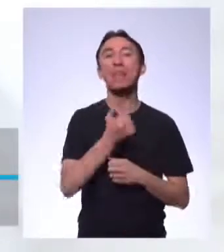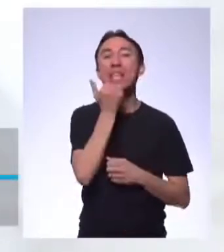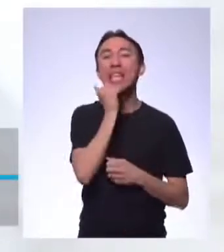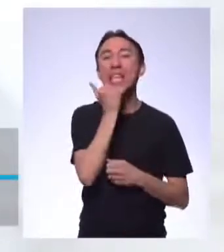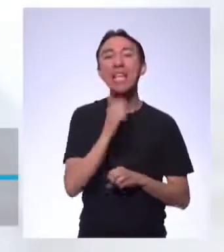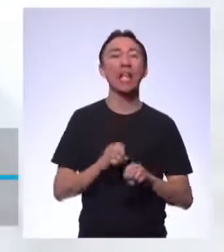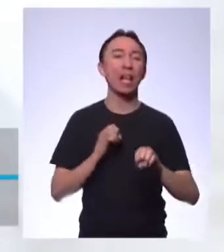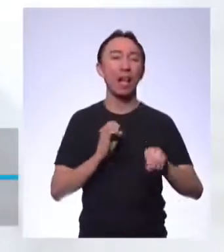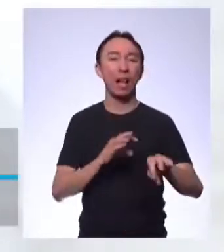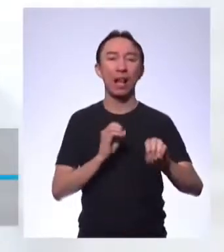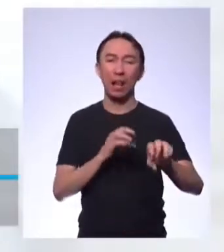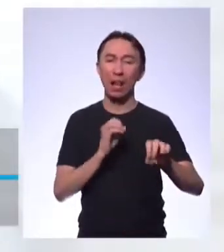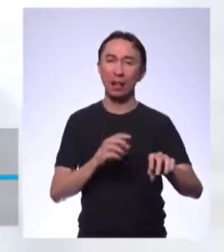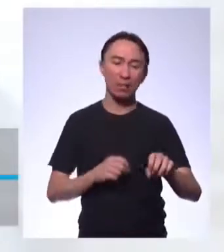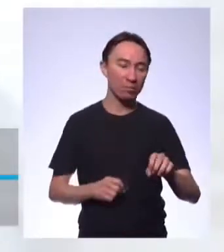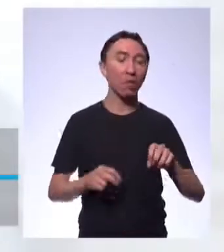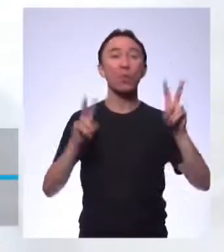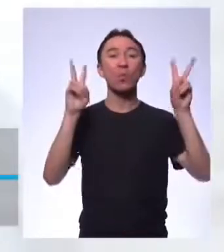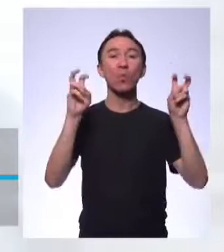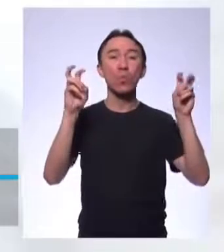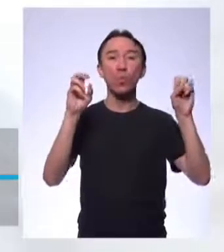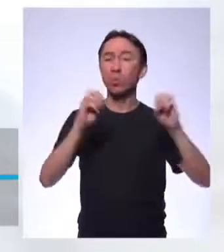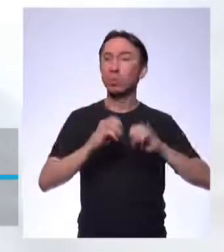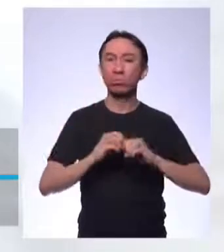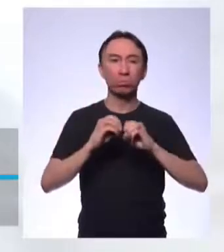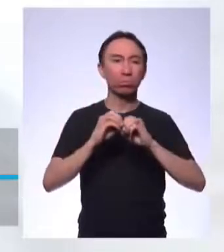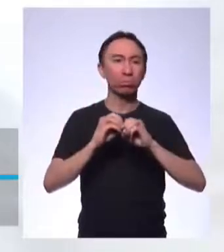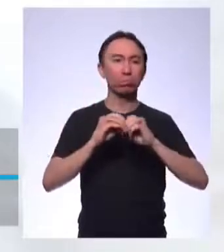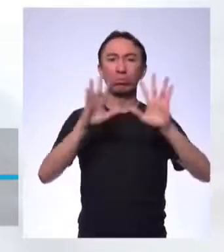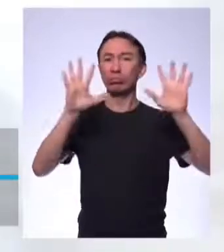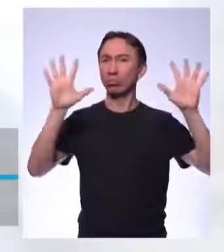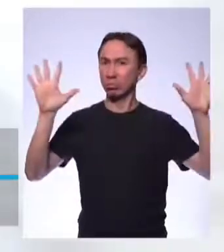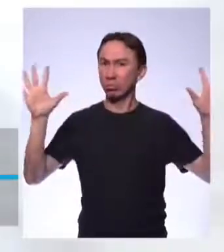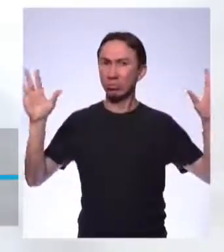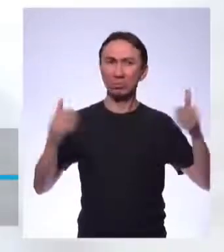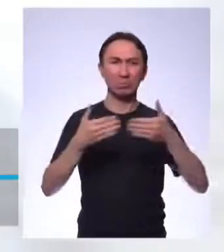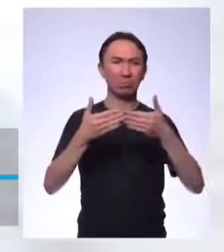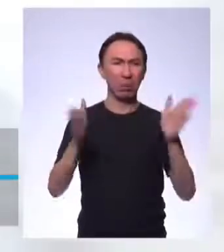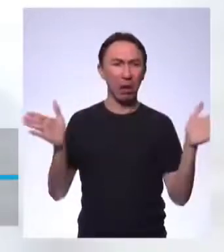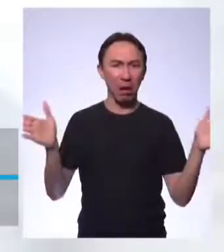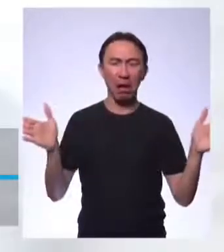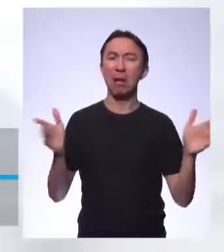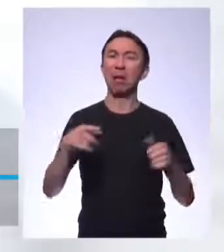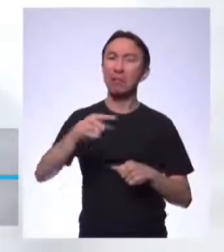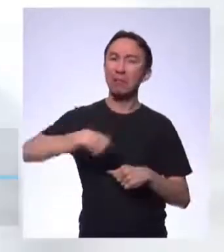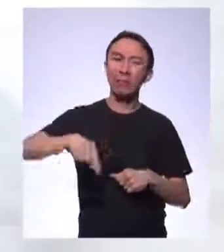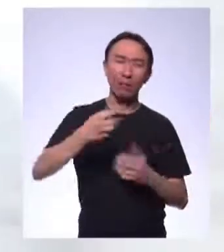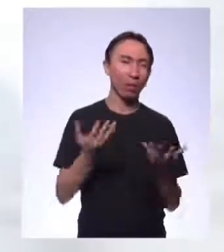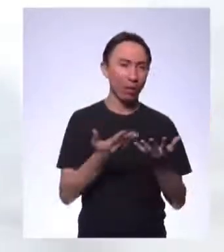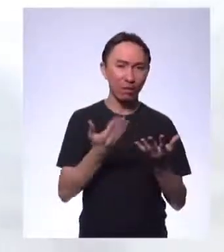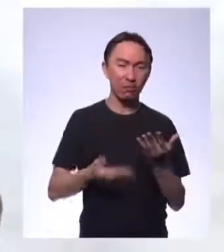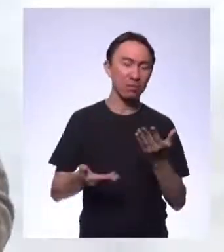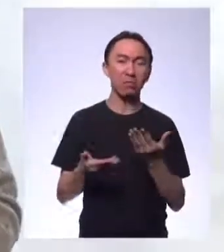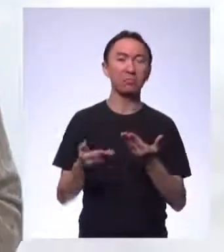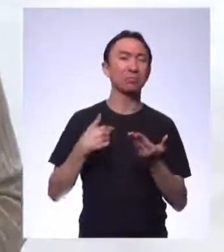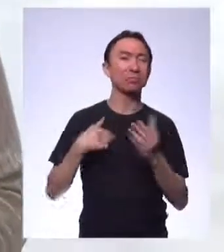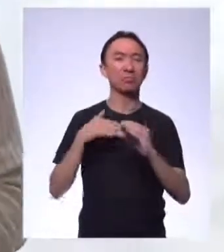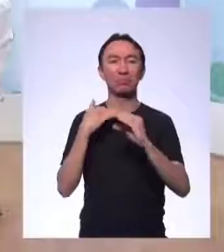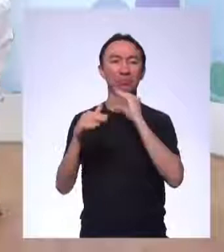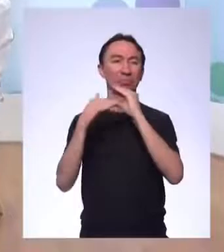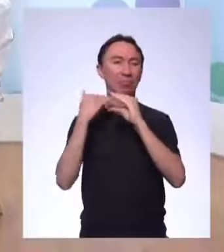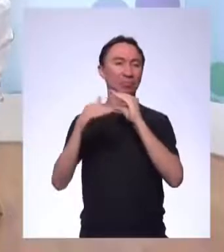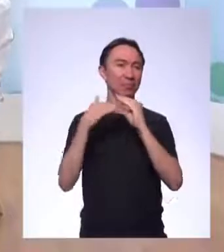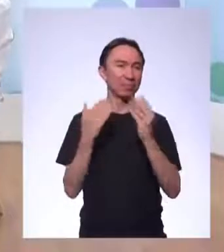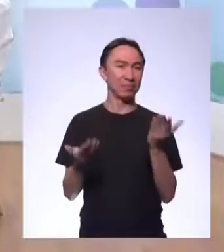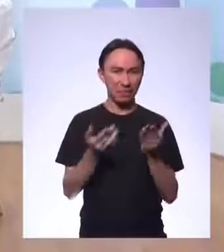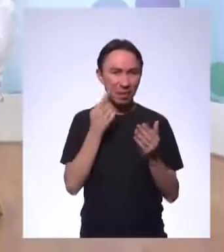de um assunto bem abrangente e tal, que a gente procurou trazer de uma maneira bem interativa aqui e tudo mais. Você deve estar estranhando que eu estou apresentando essa aula